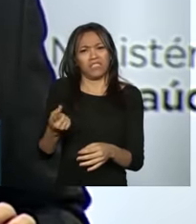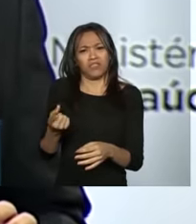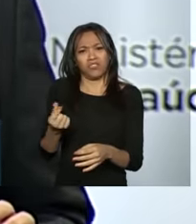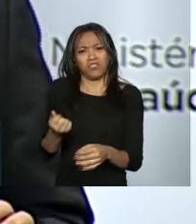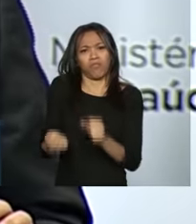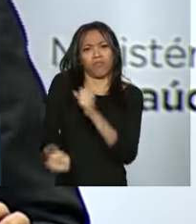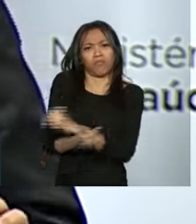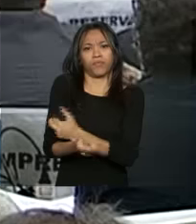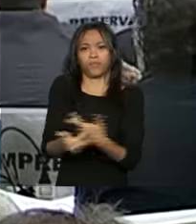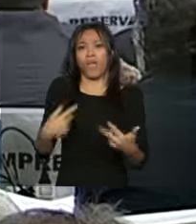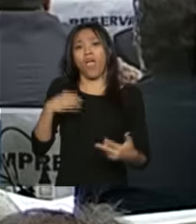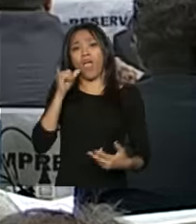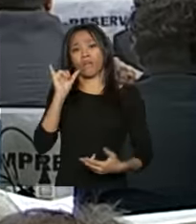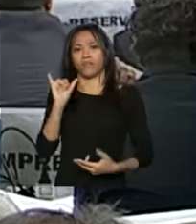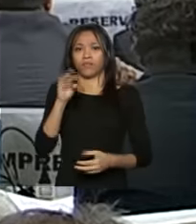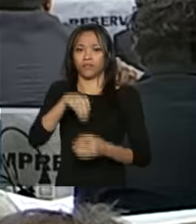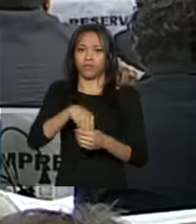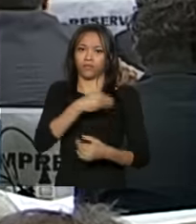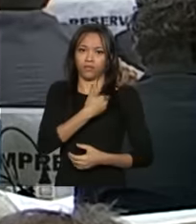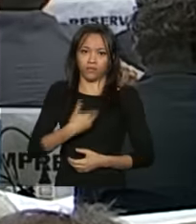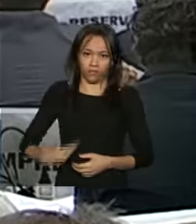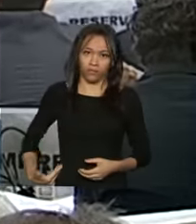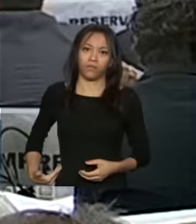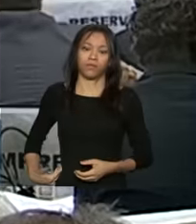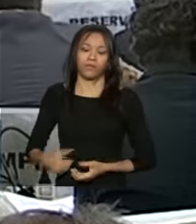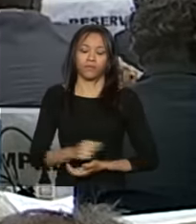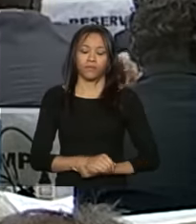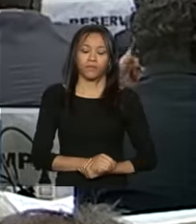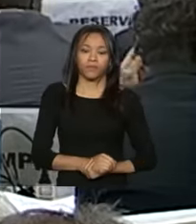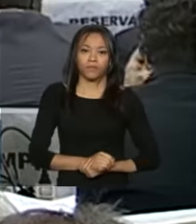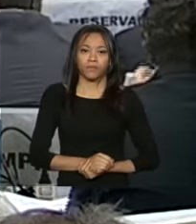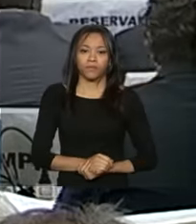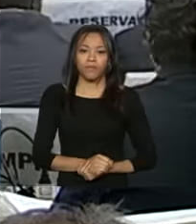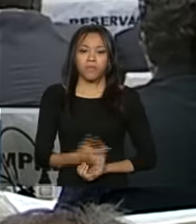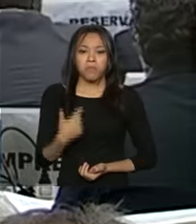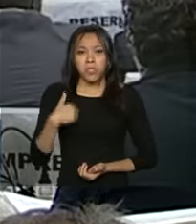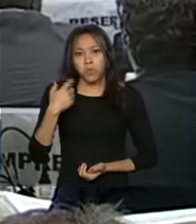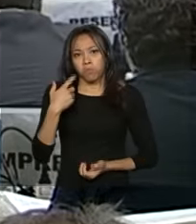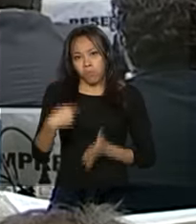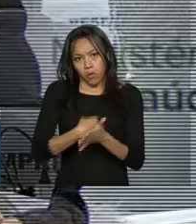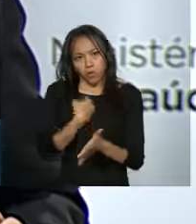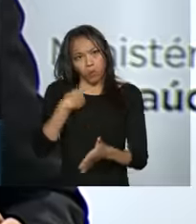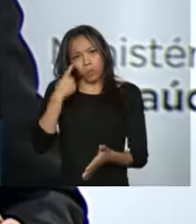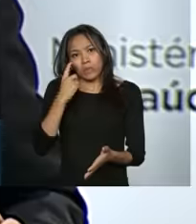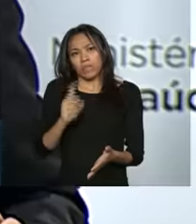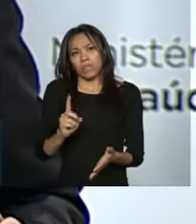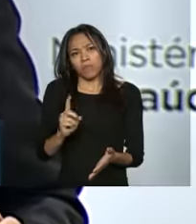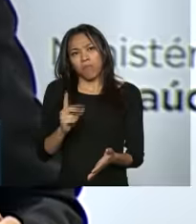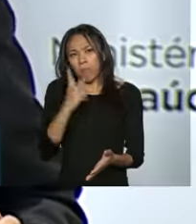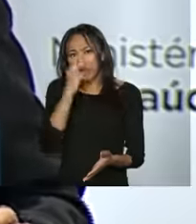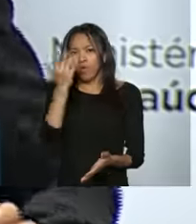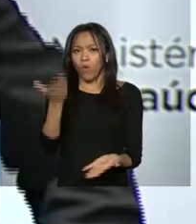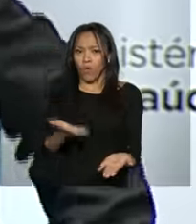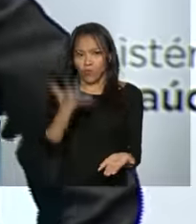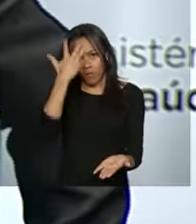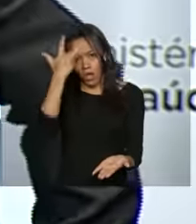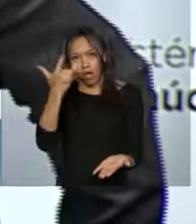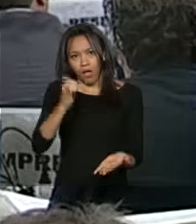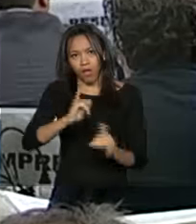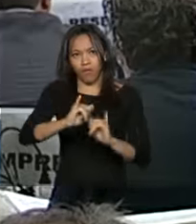a acontecer eh não sei se tá pronta ainda talvez saia entre hoje e